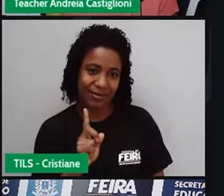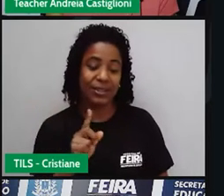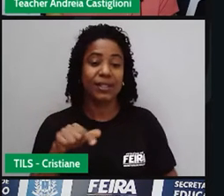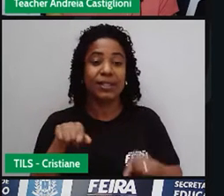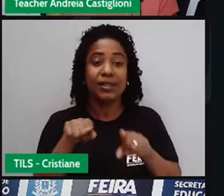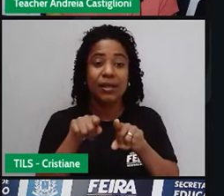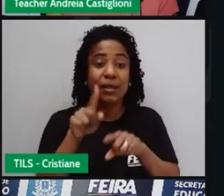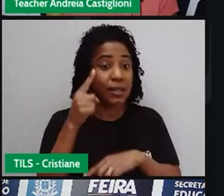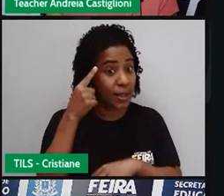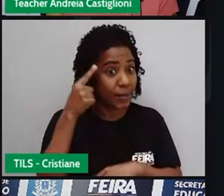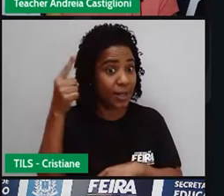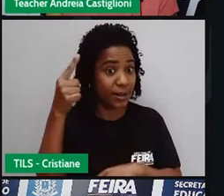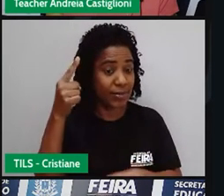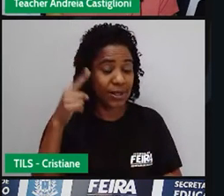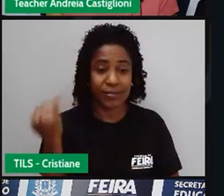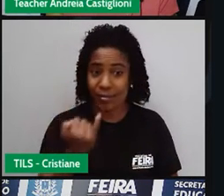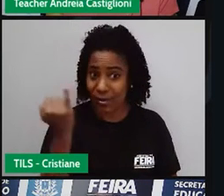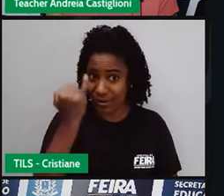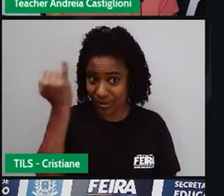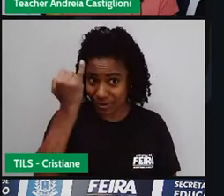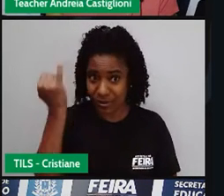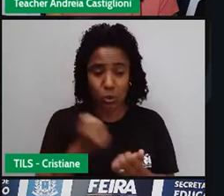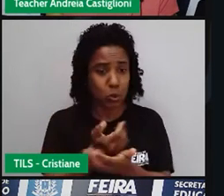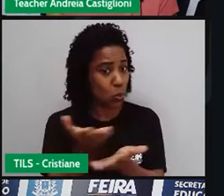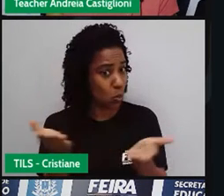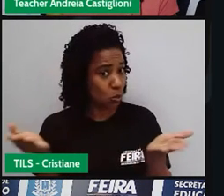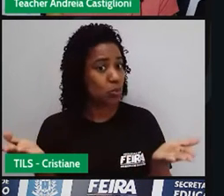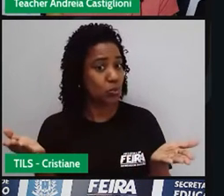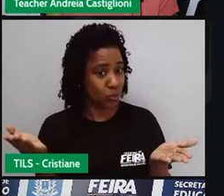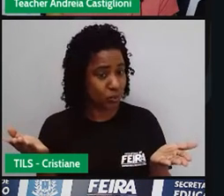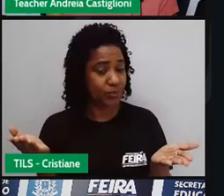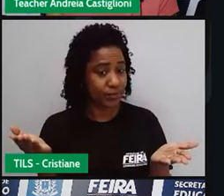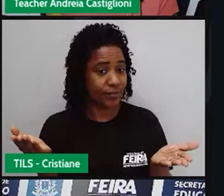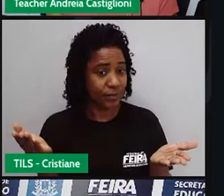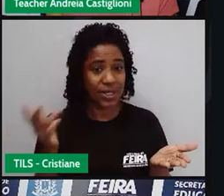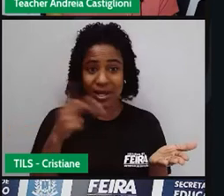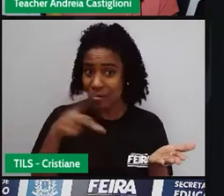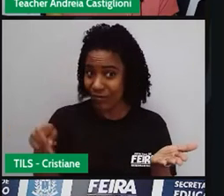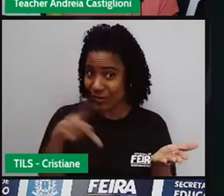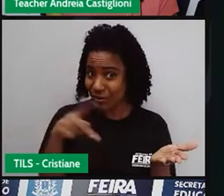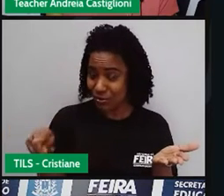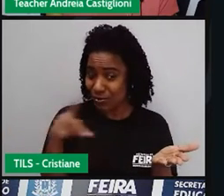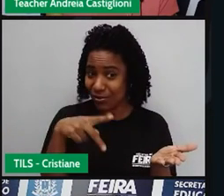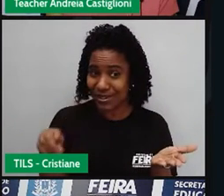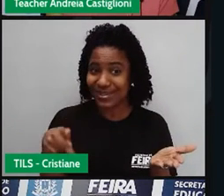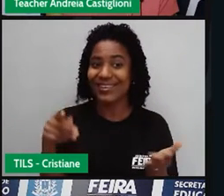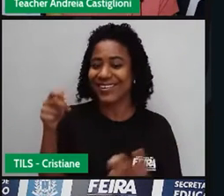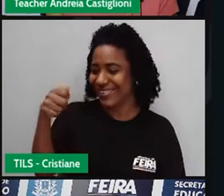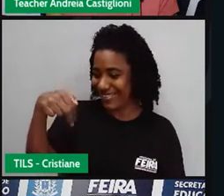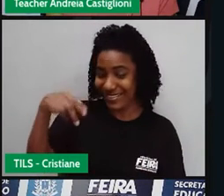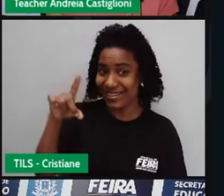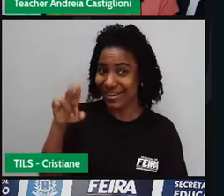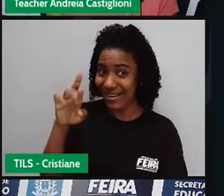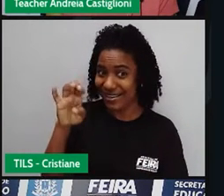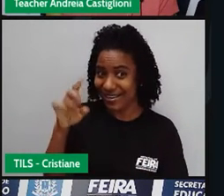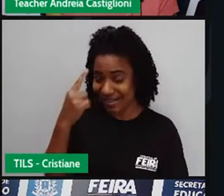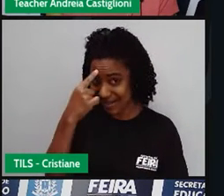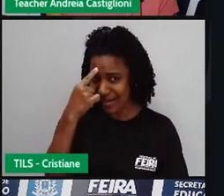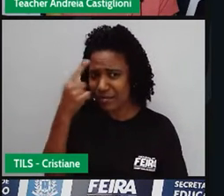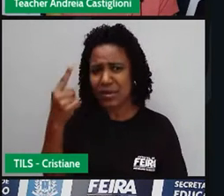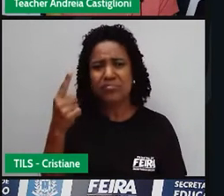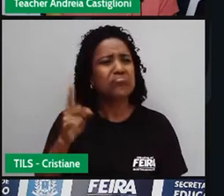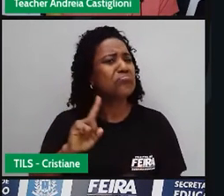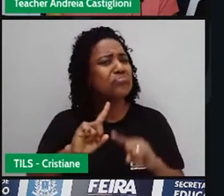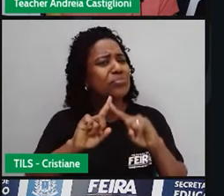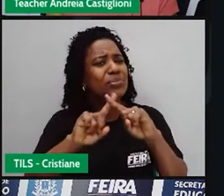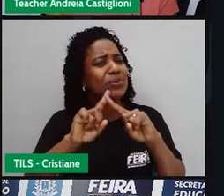também estuda dizendo aqui que Andreia estudantes e professor André importante também que a gente pensa em